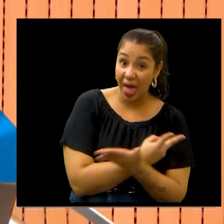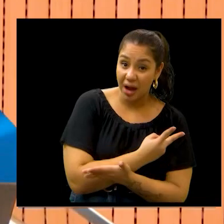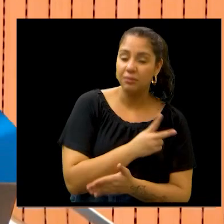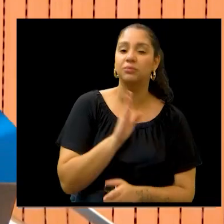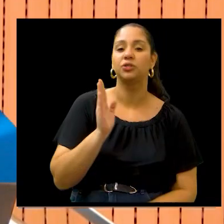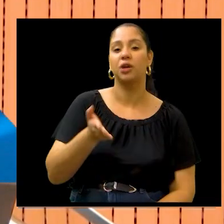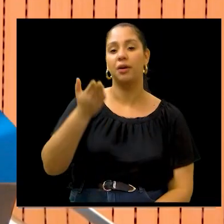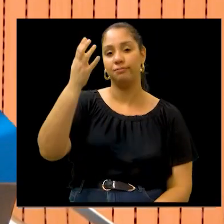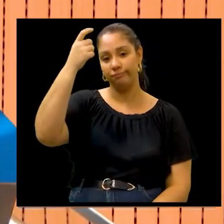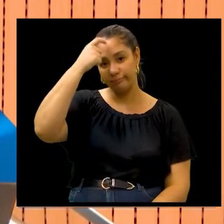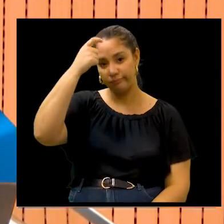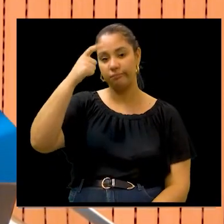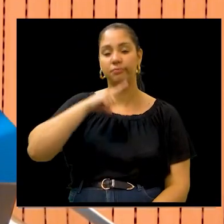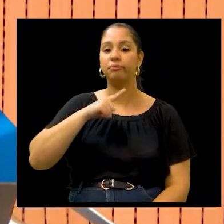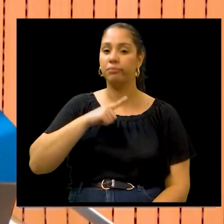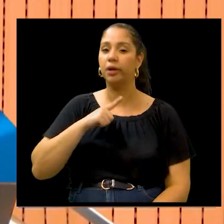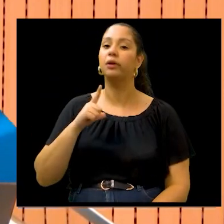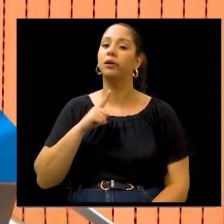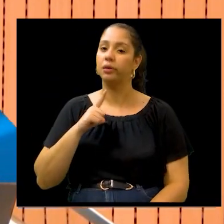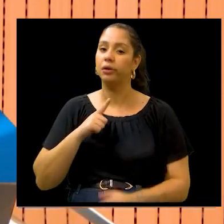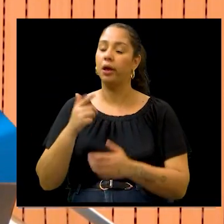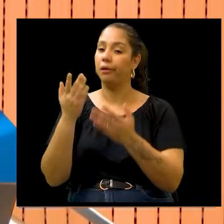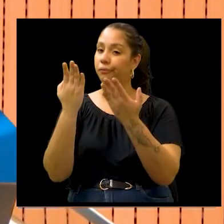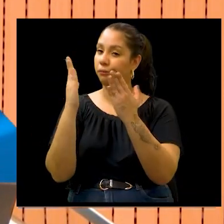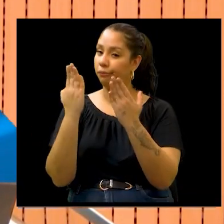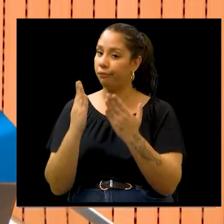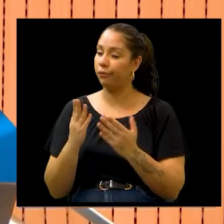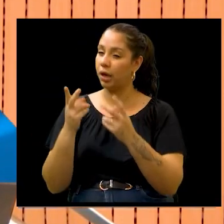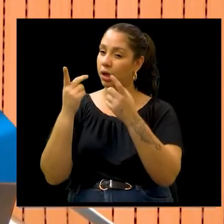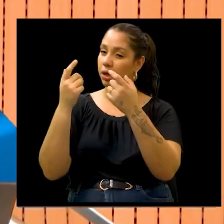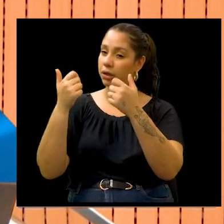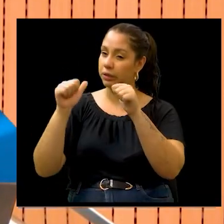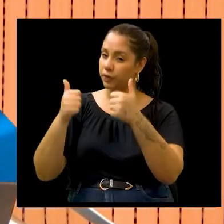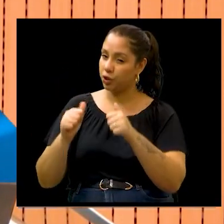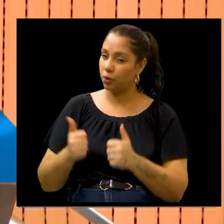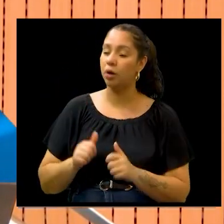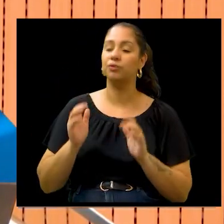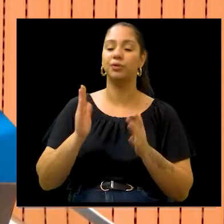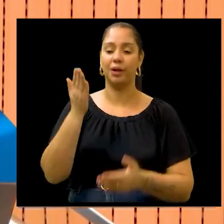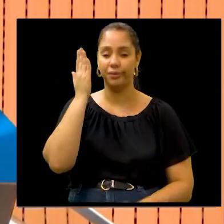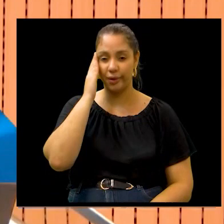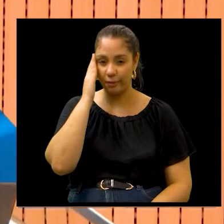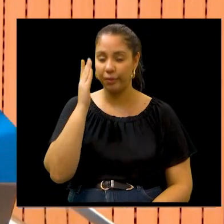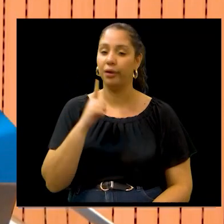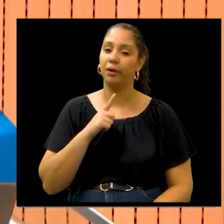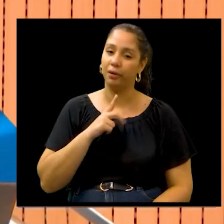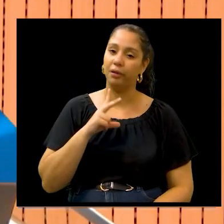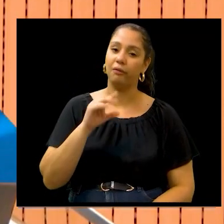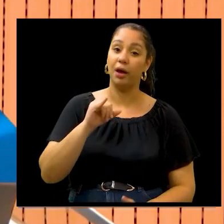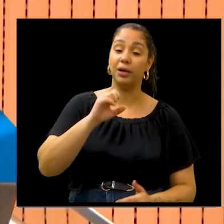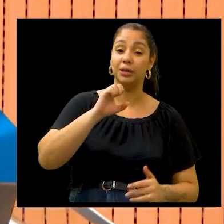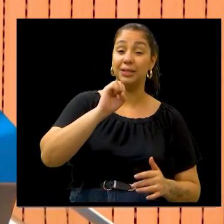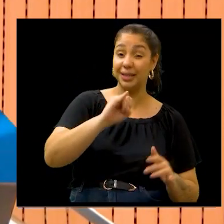militar, ele erra, ele sabe e tem certeza que vai haver apuração. Quando ele comete um crime, ele